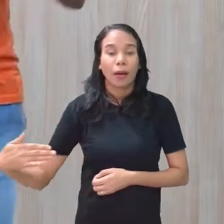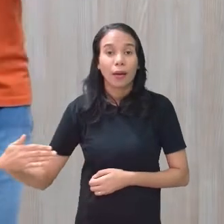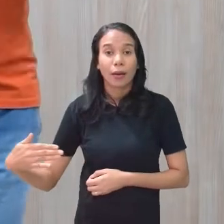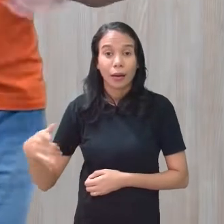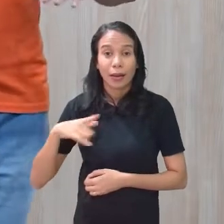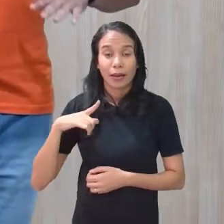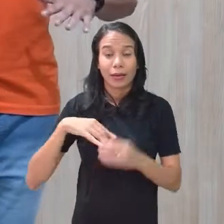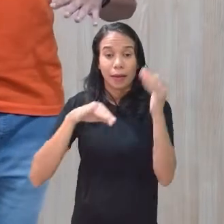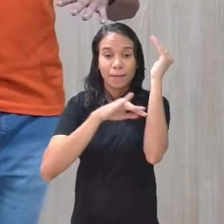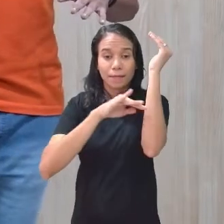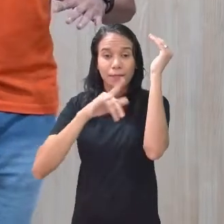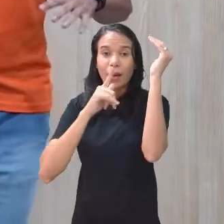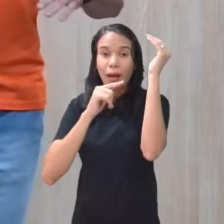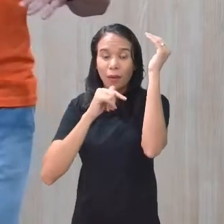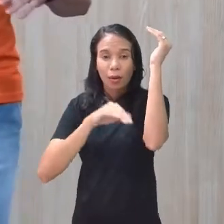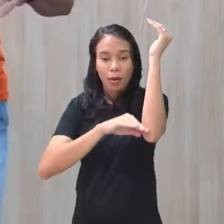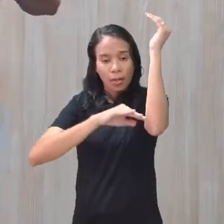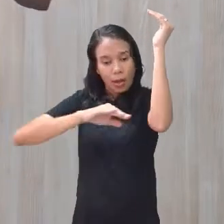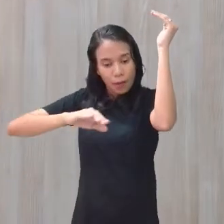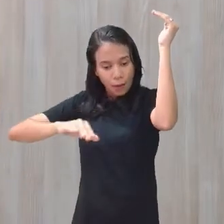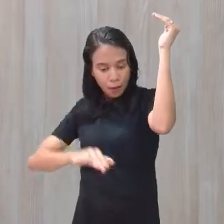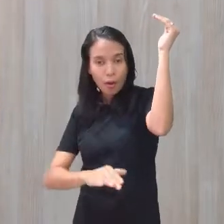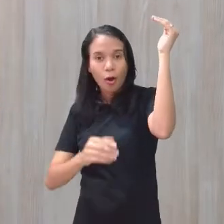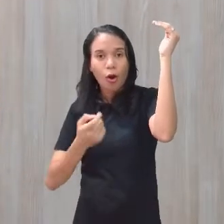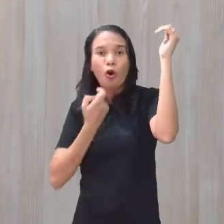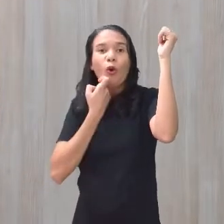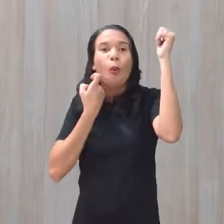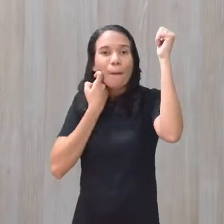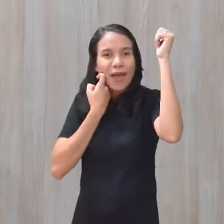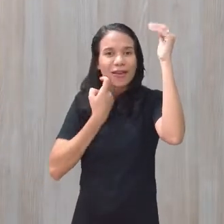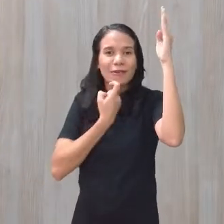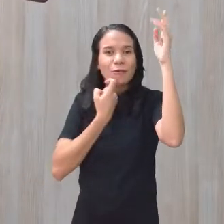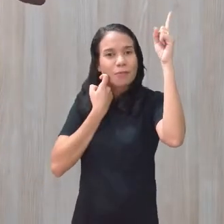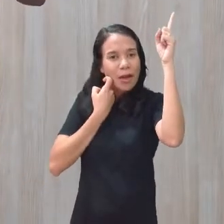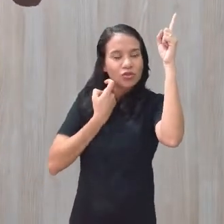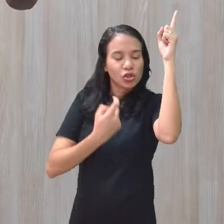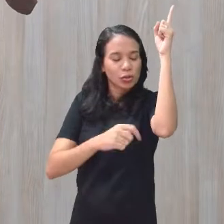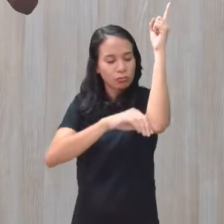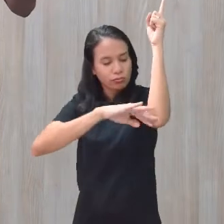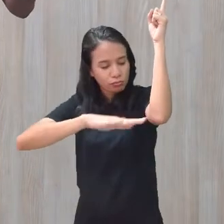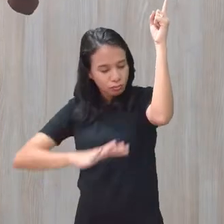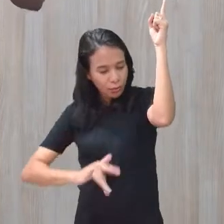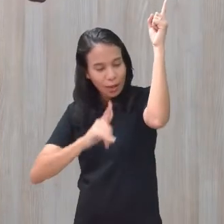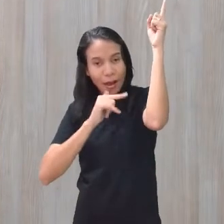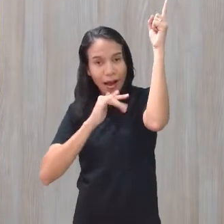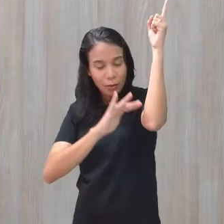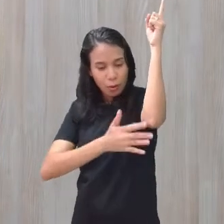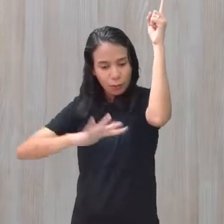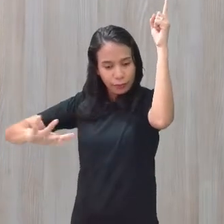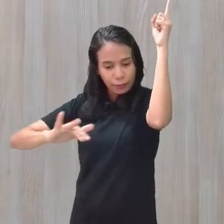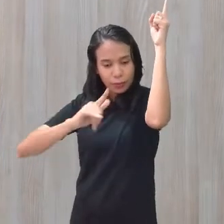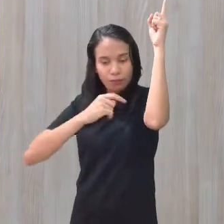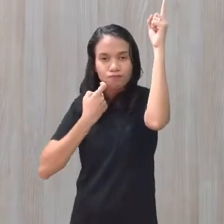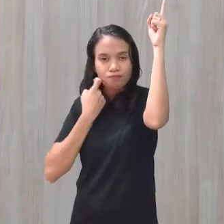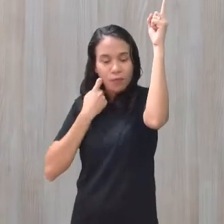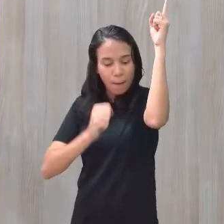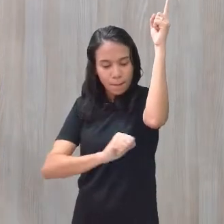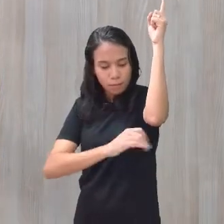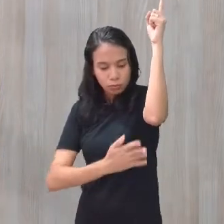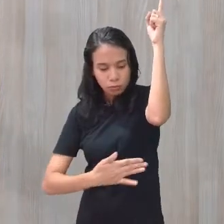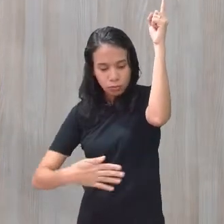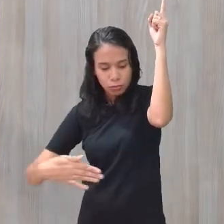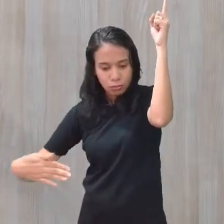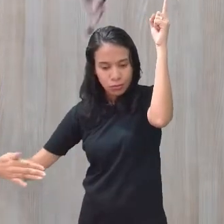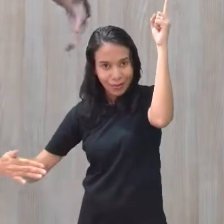está abaixo do nível do mar, então a sua altura aí ela vai ser negativa com base no nível do mar,